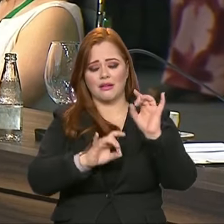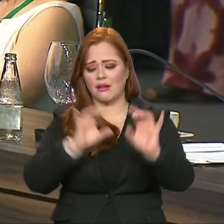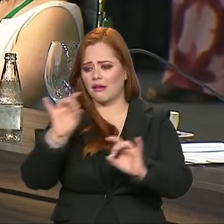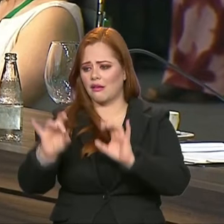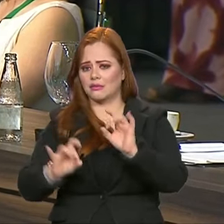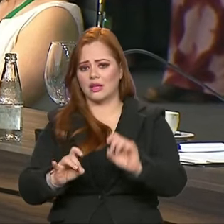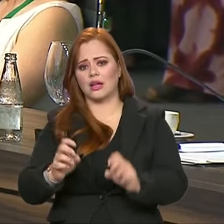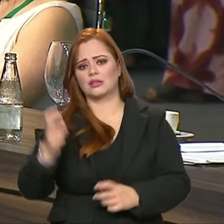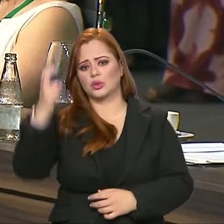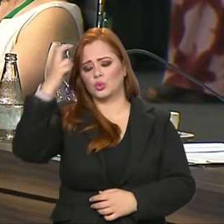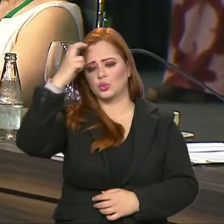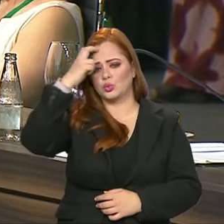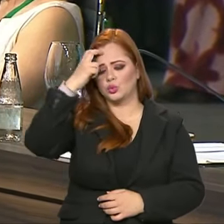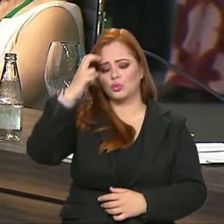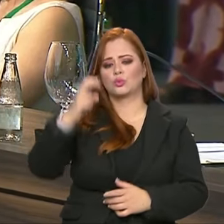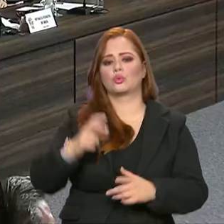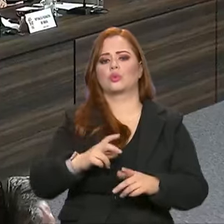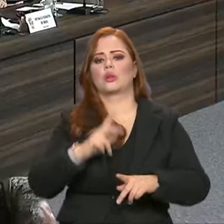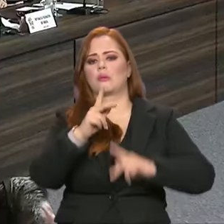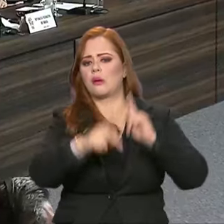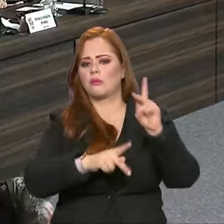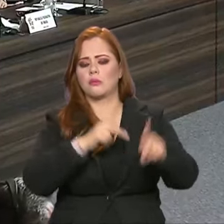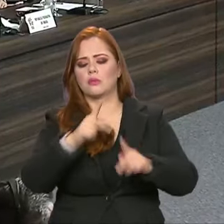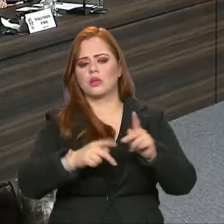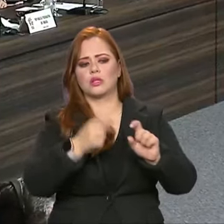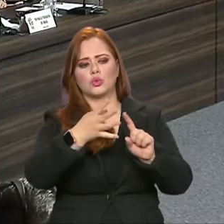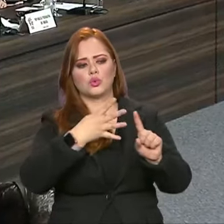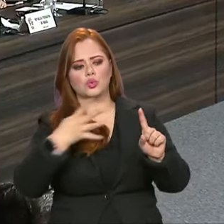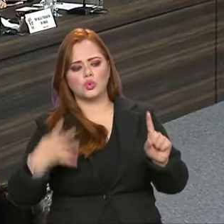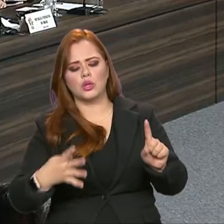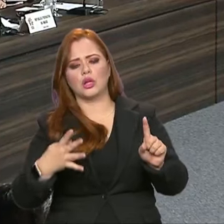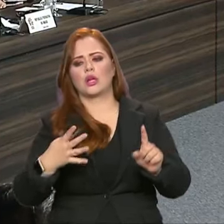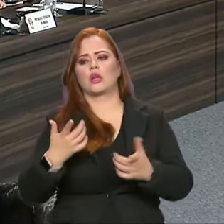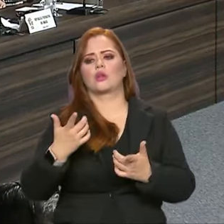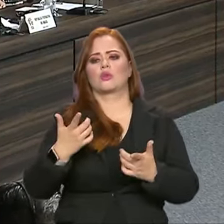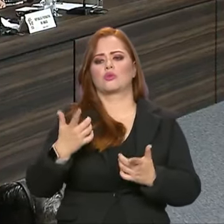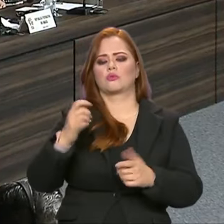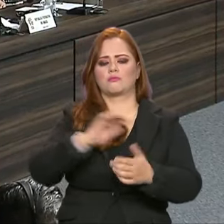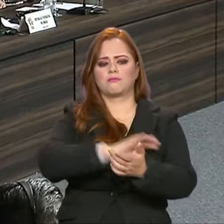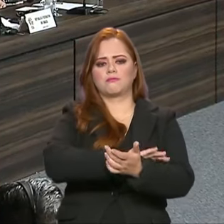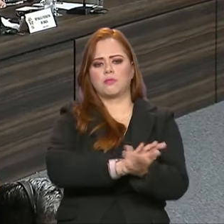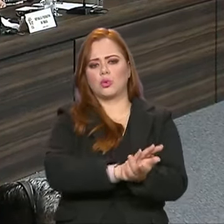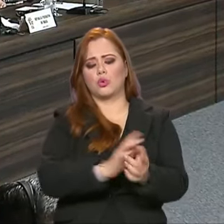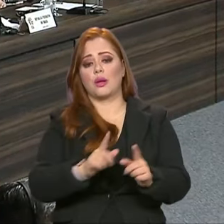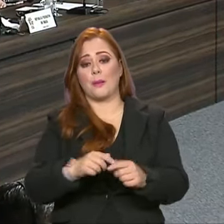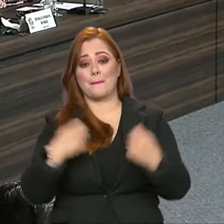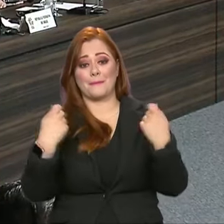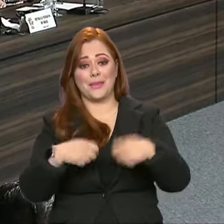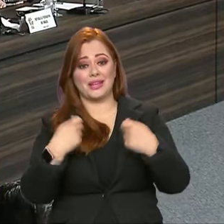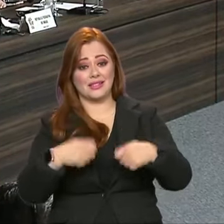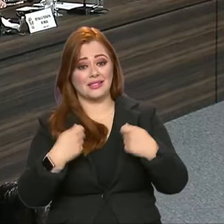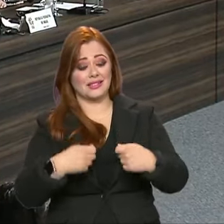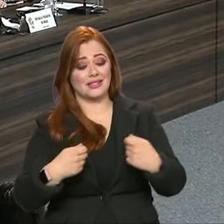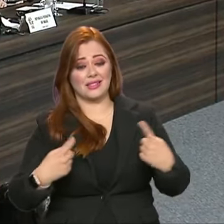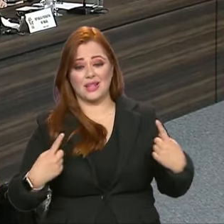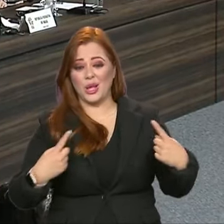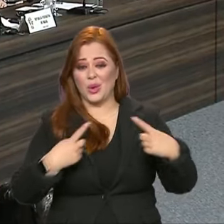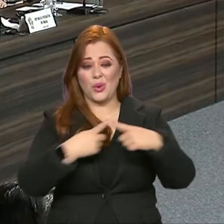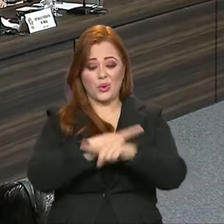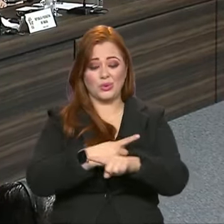culturais, étnicos, raciais e de gênero. É necessário combater a monocultura e o uso